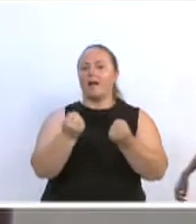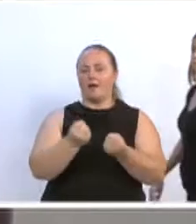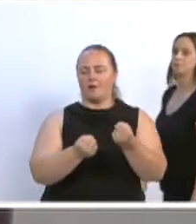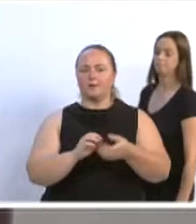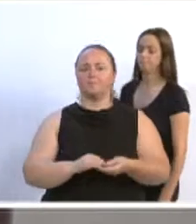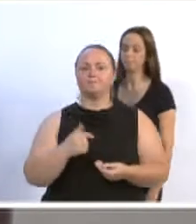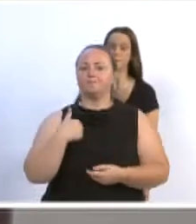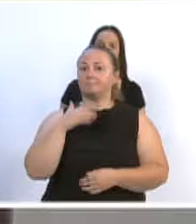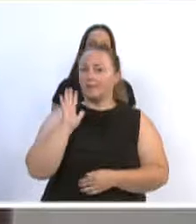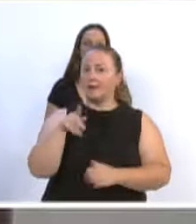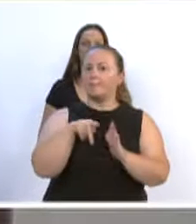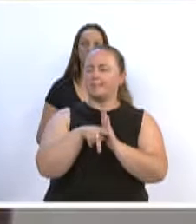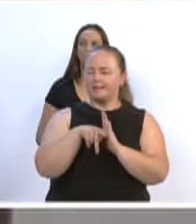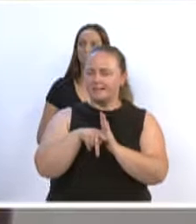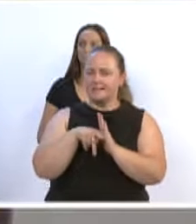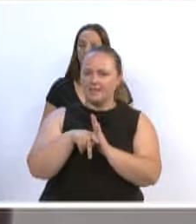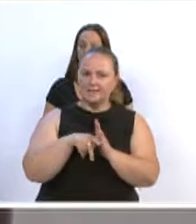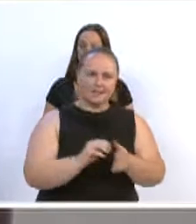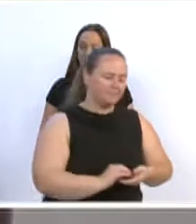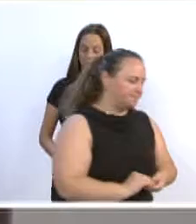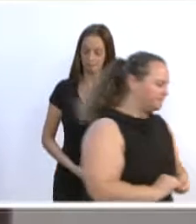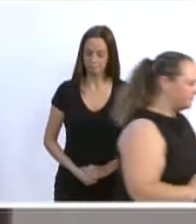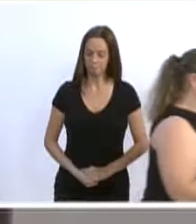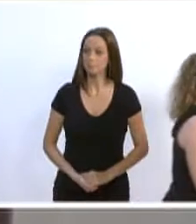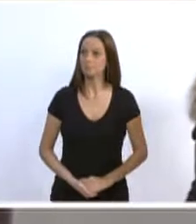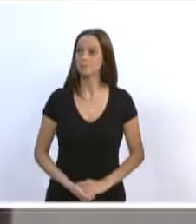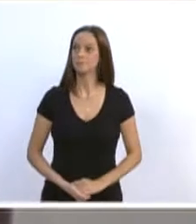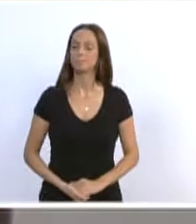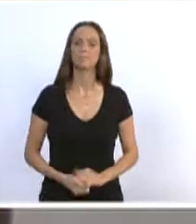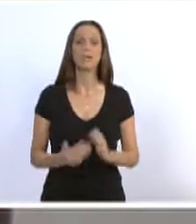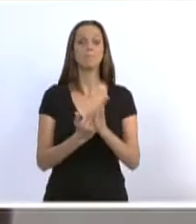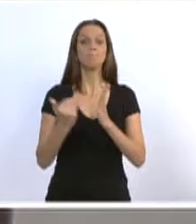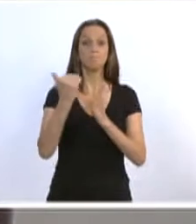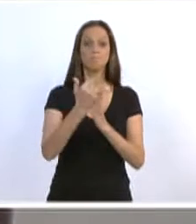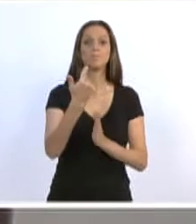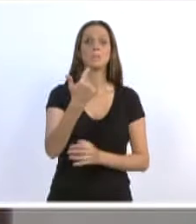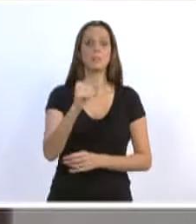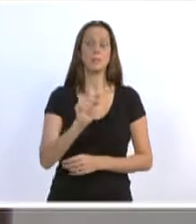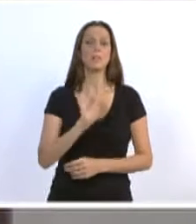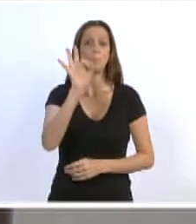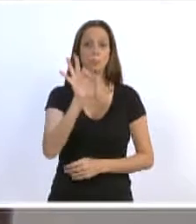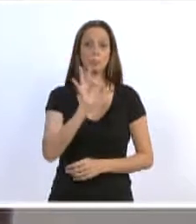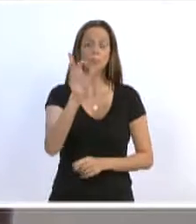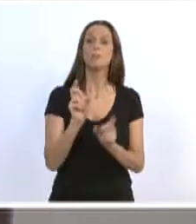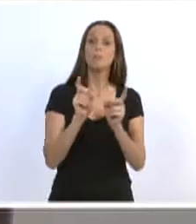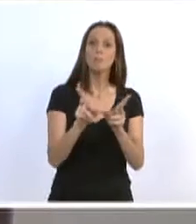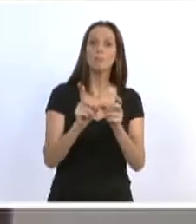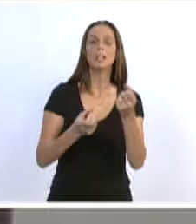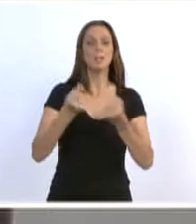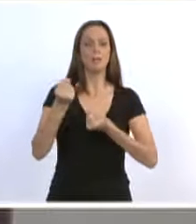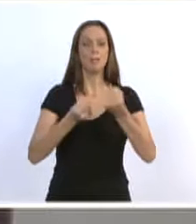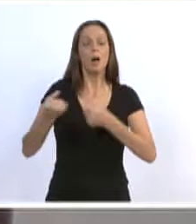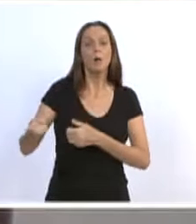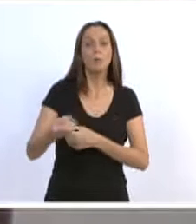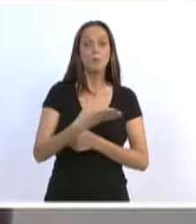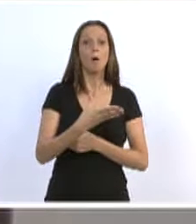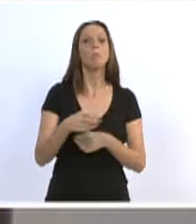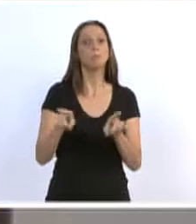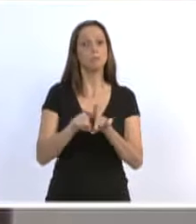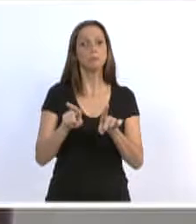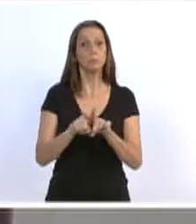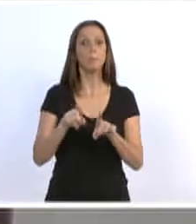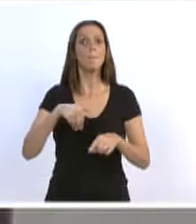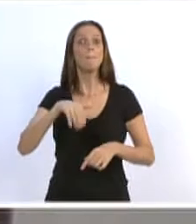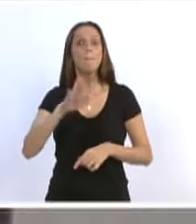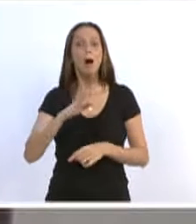e podemos fazer uma pesquisa no crescimento de 17 por cento da venda de veículos novos e mais veículos no município